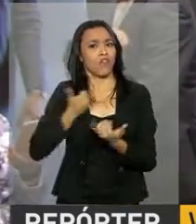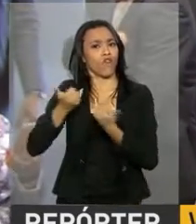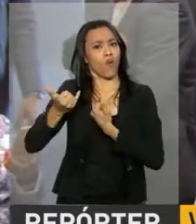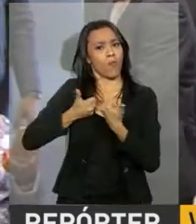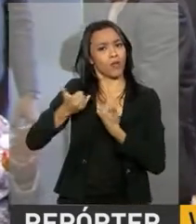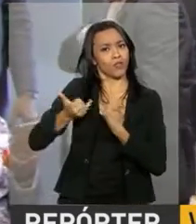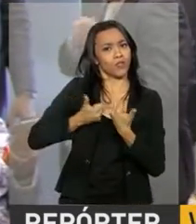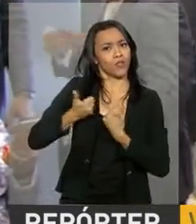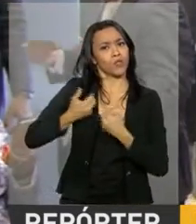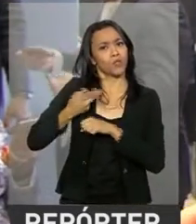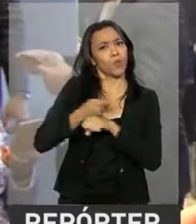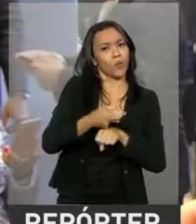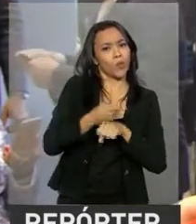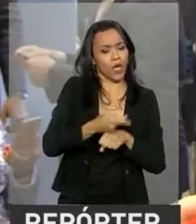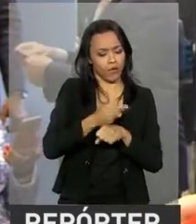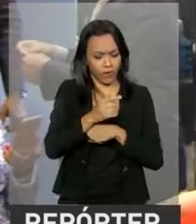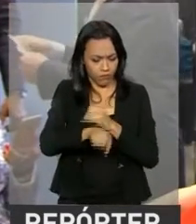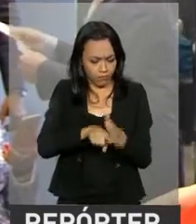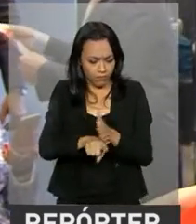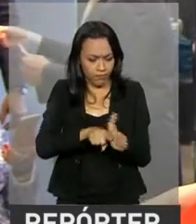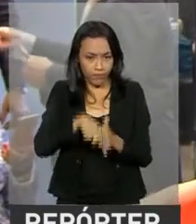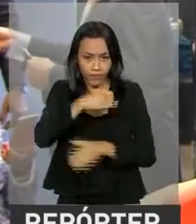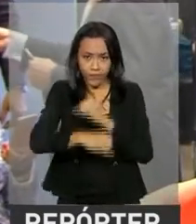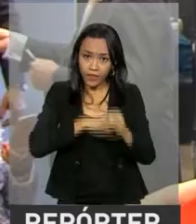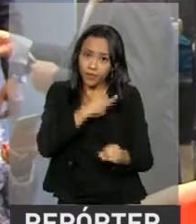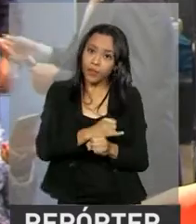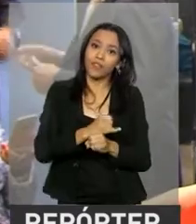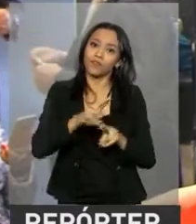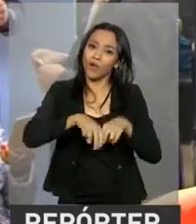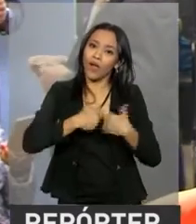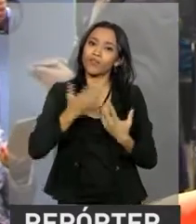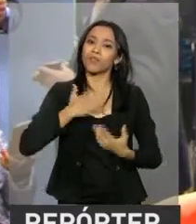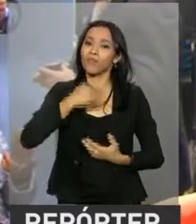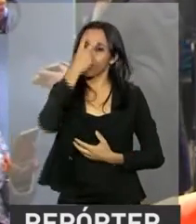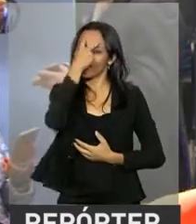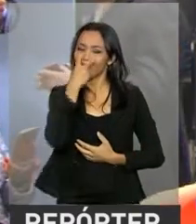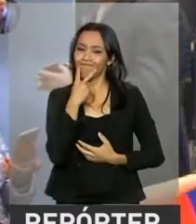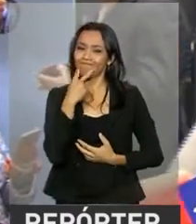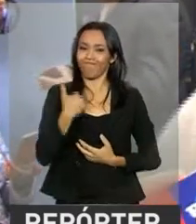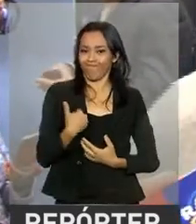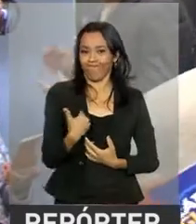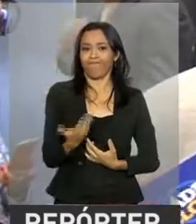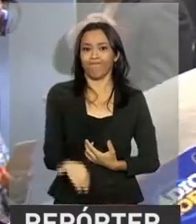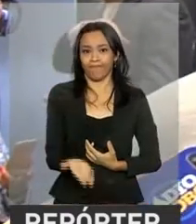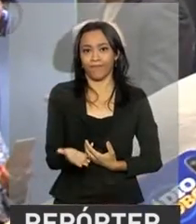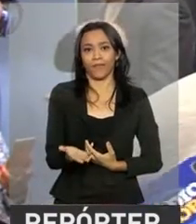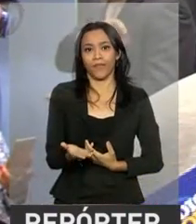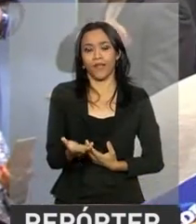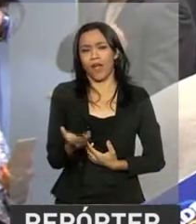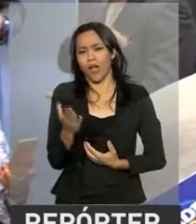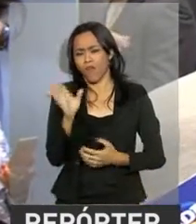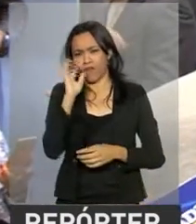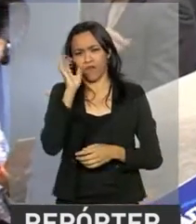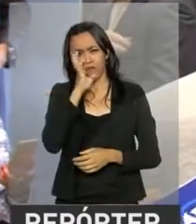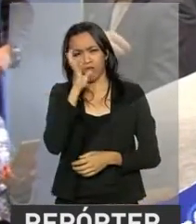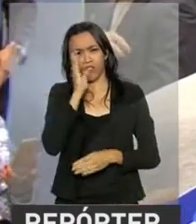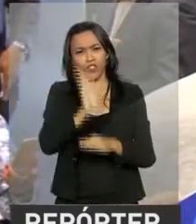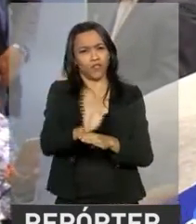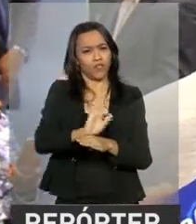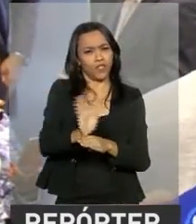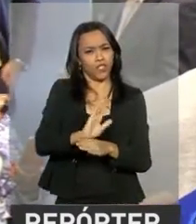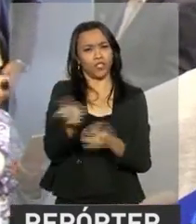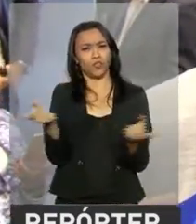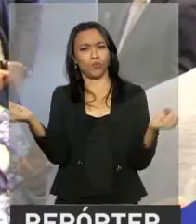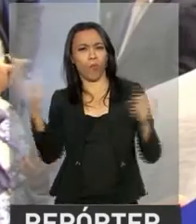mim, procuravam bastante coisa na internet, devido à minha deficiência visual. Muitos vídeos, né, dos meus